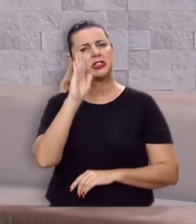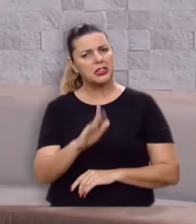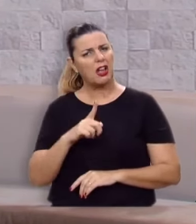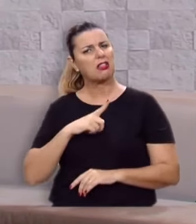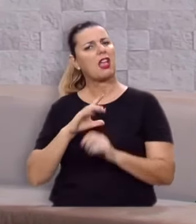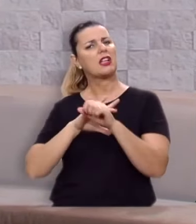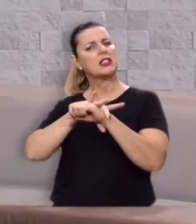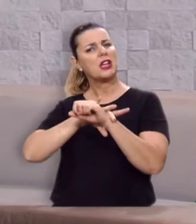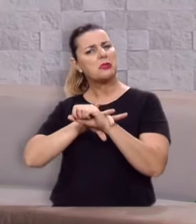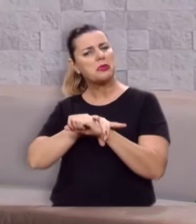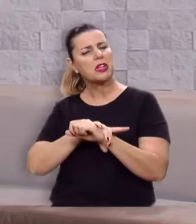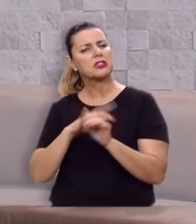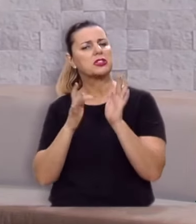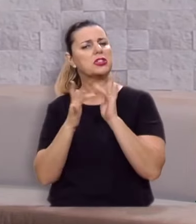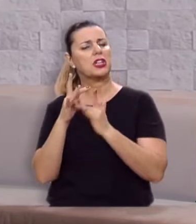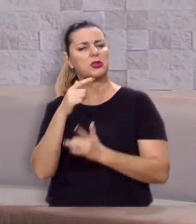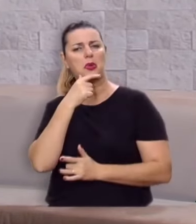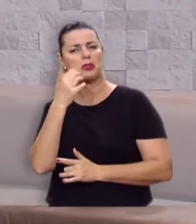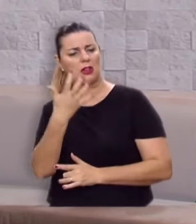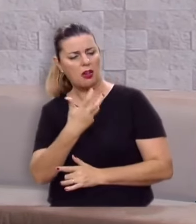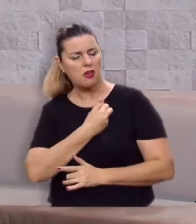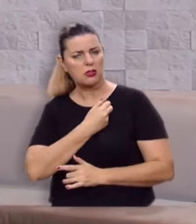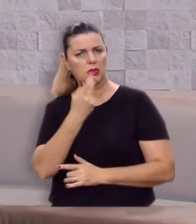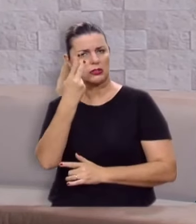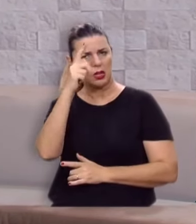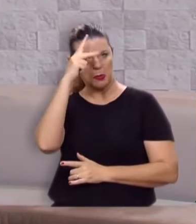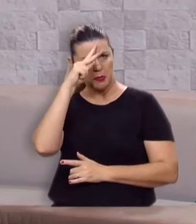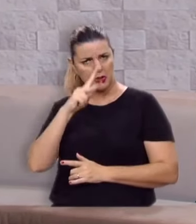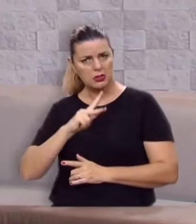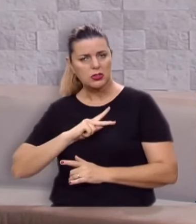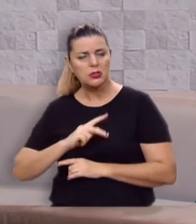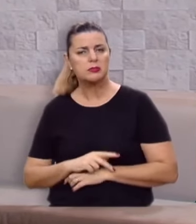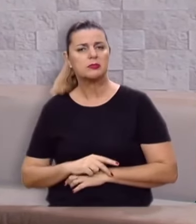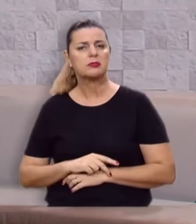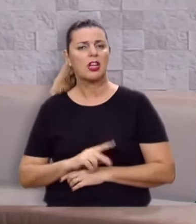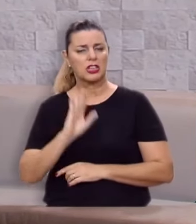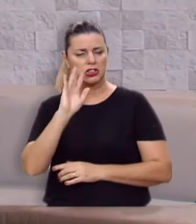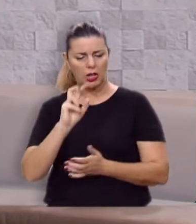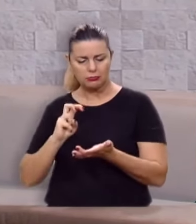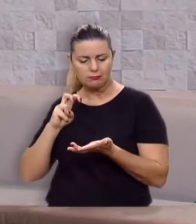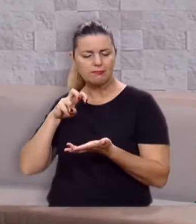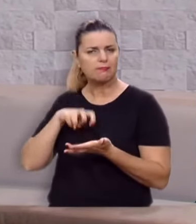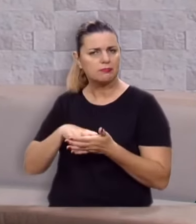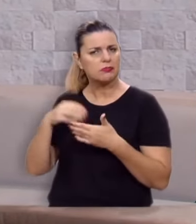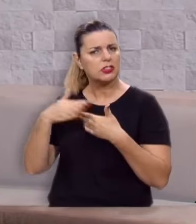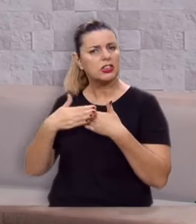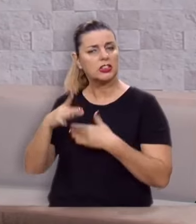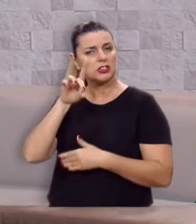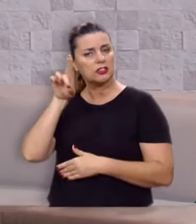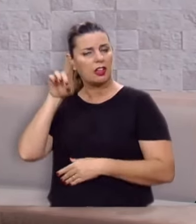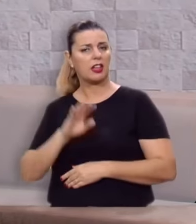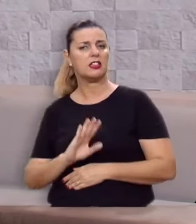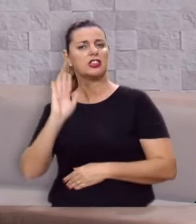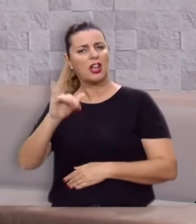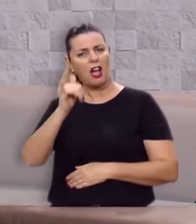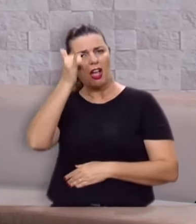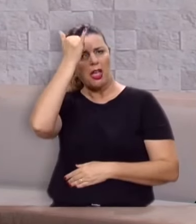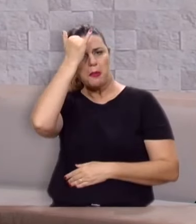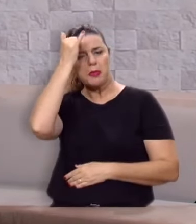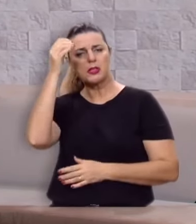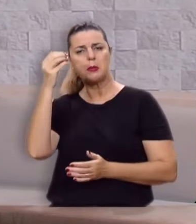tem a segurança de que Jesus Cristo é o seu Salvador pessoal? Você já se rendeu a Ele? Você